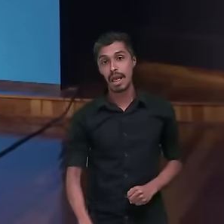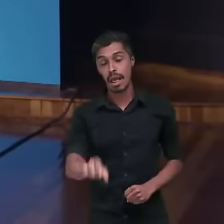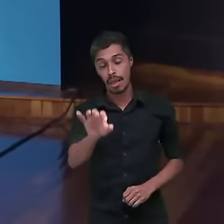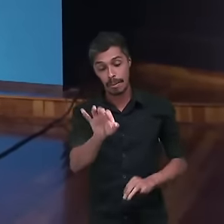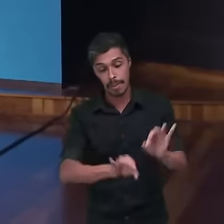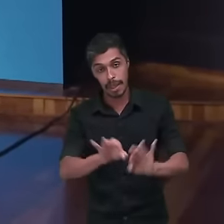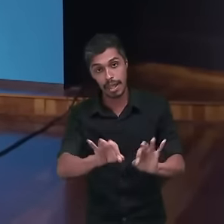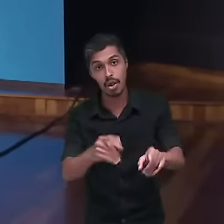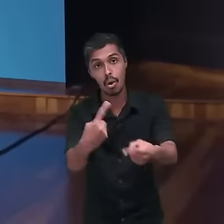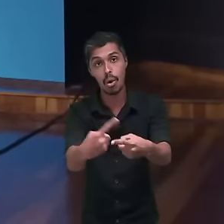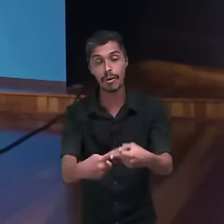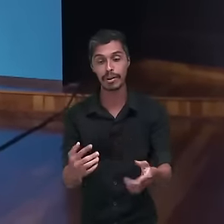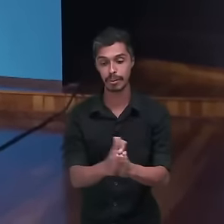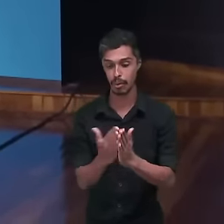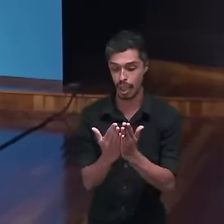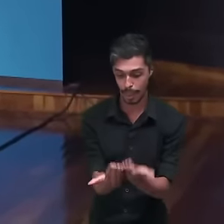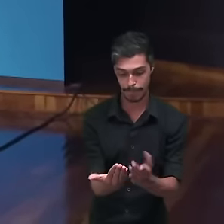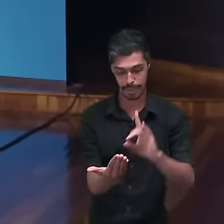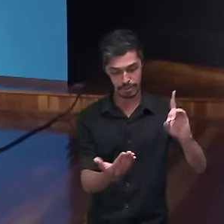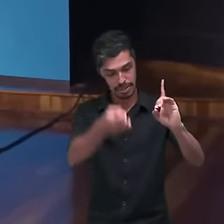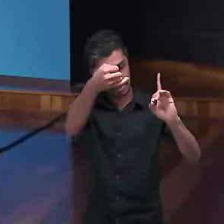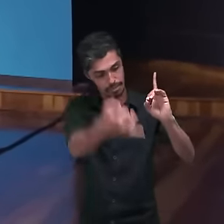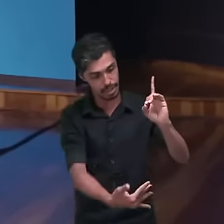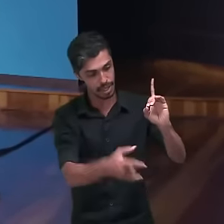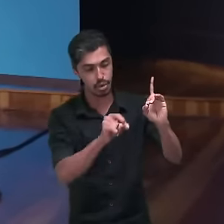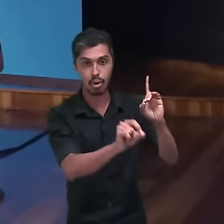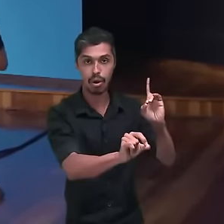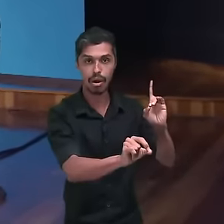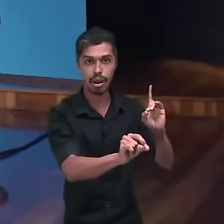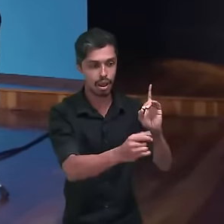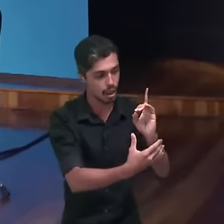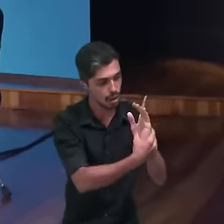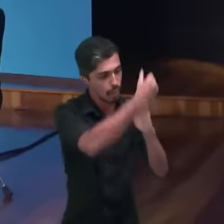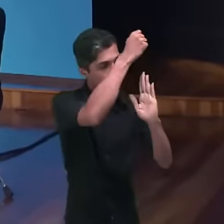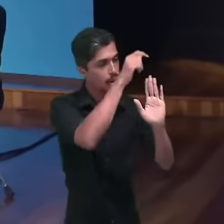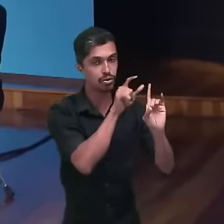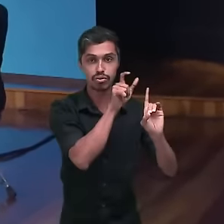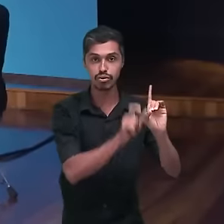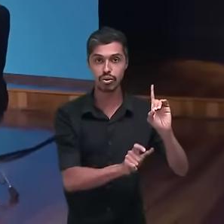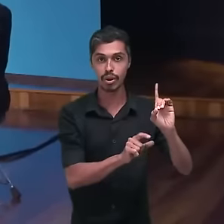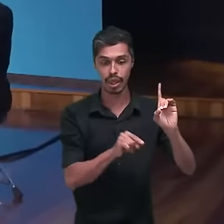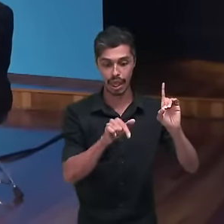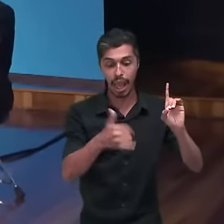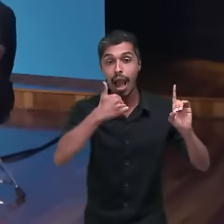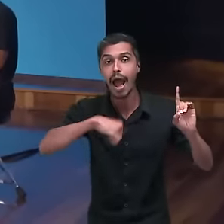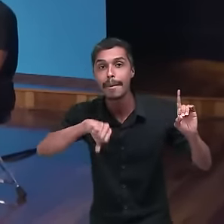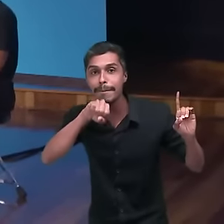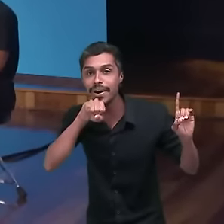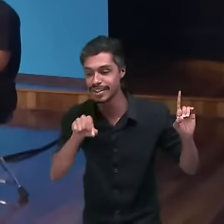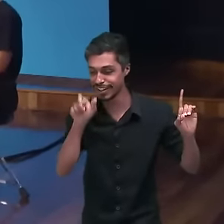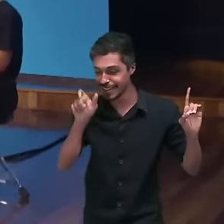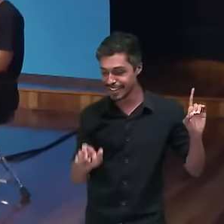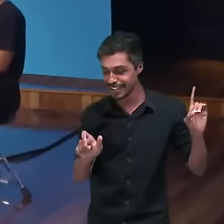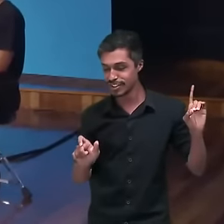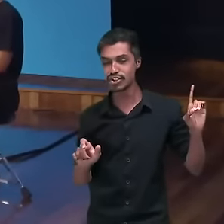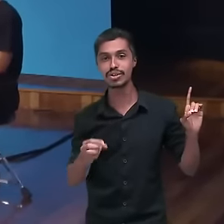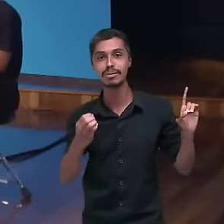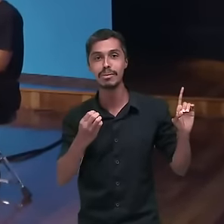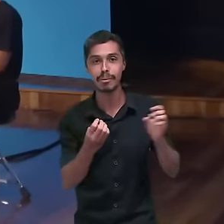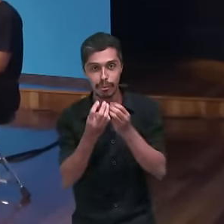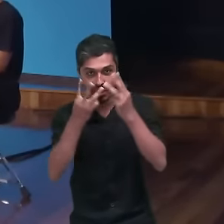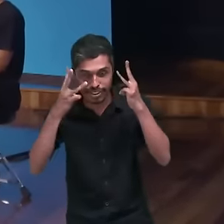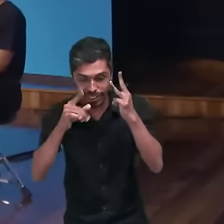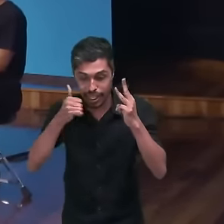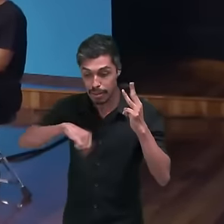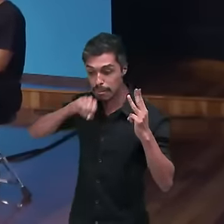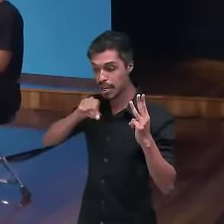A Bíblia fala. A mão de Moisés. A mãe de Moisés. Foi